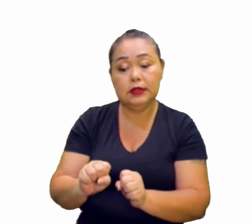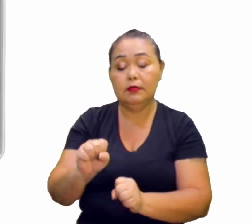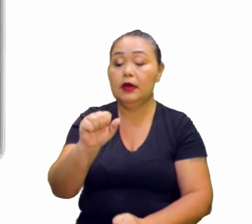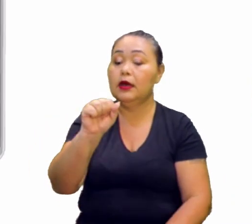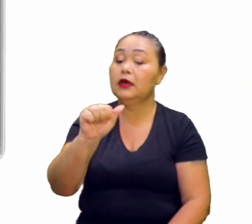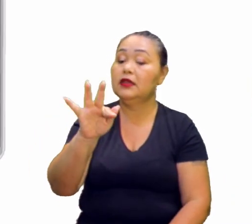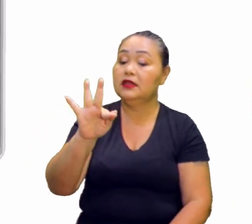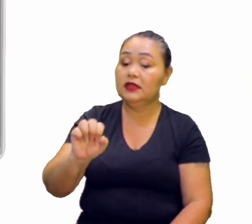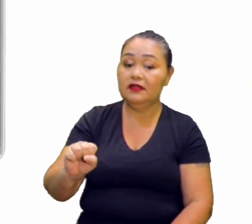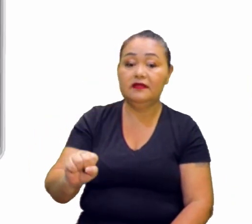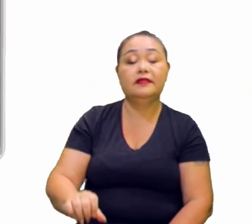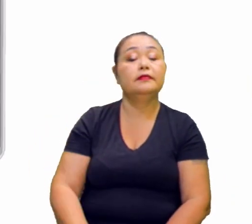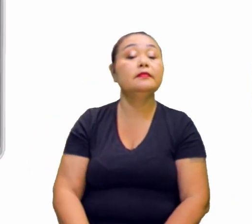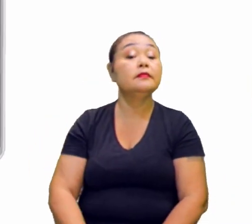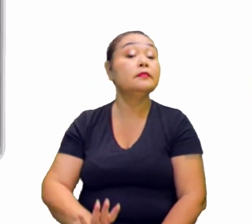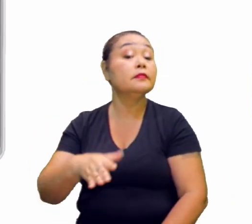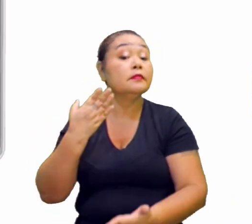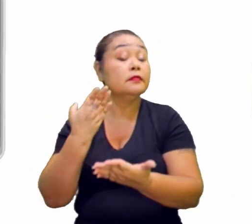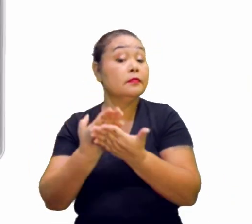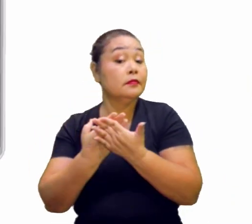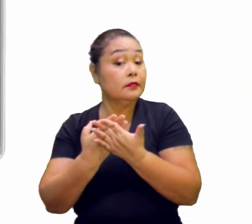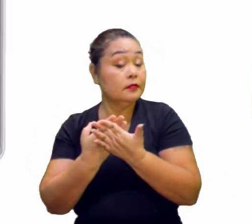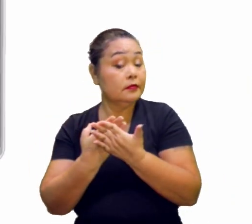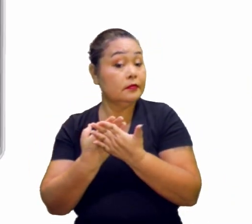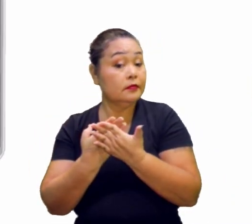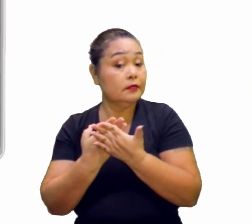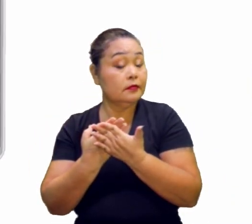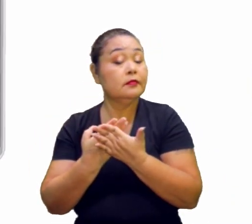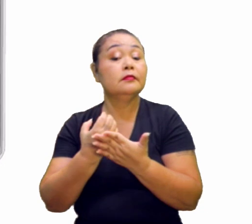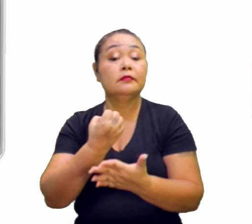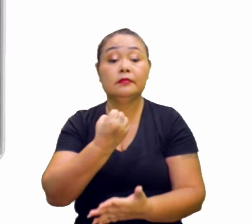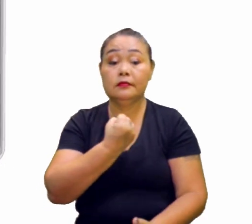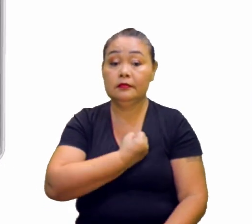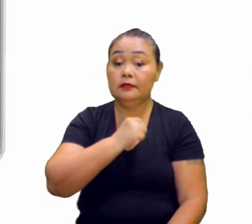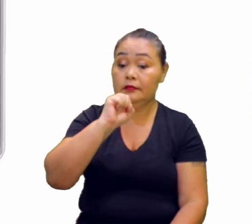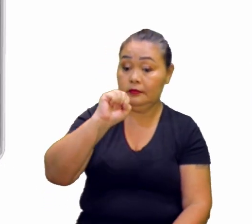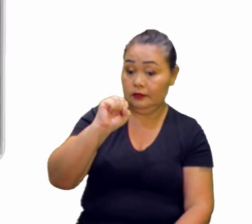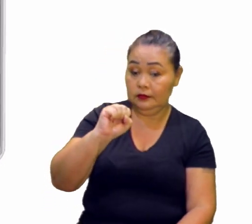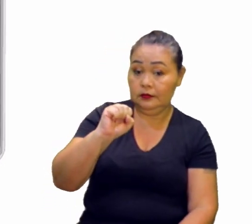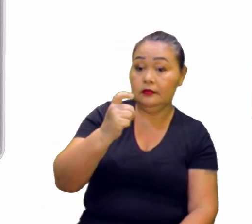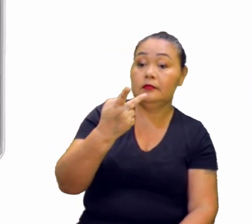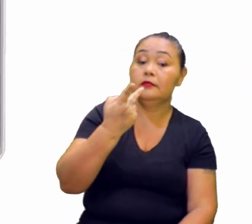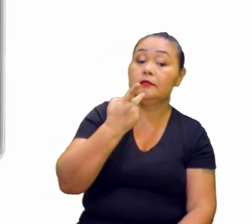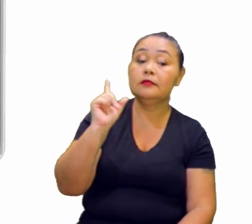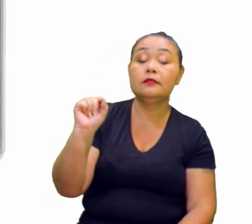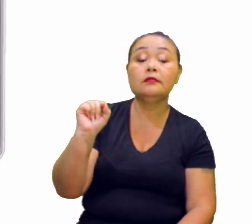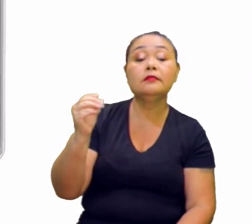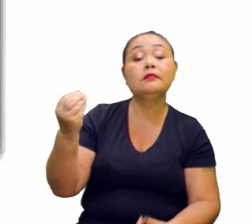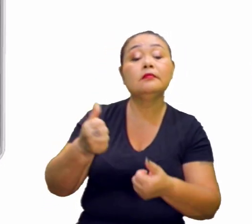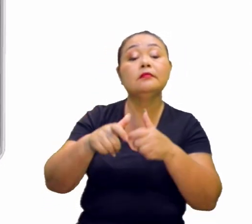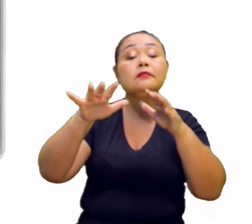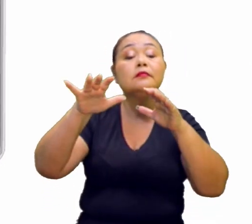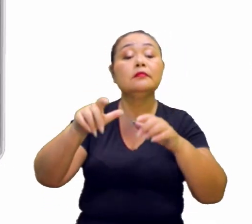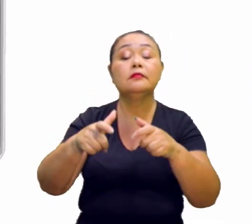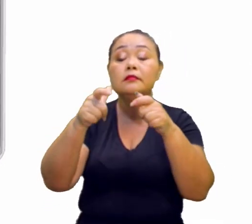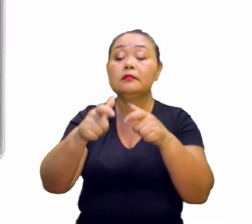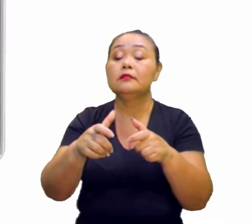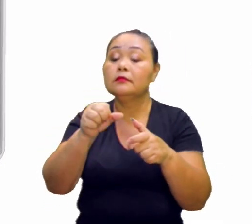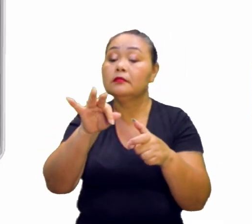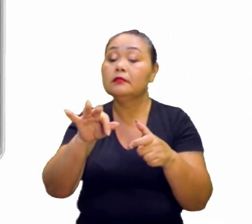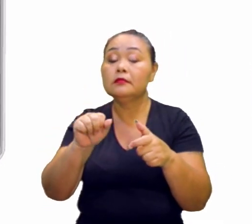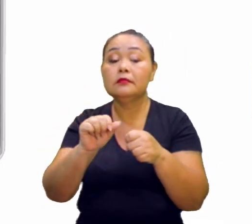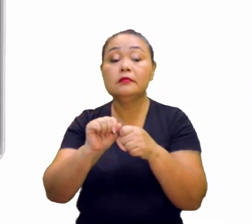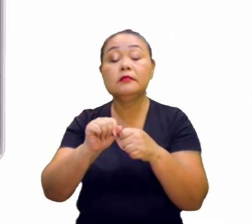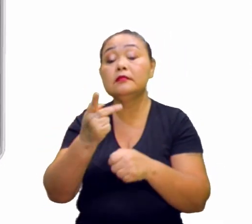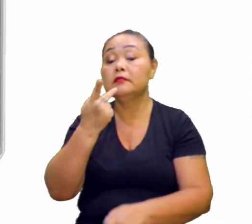bom? Na aula 8, nós falamos sobre a implantação dos SAFs.